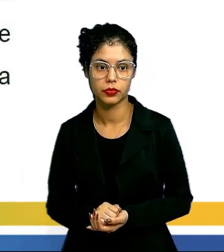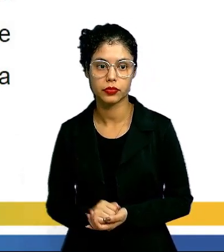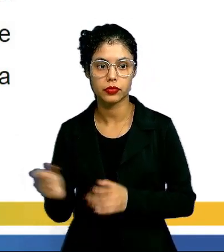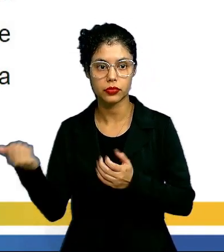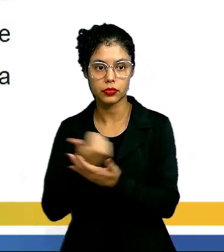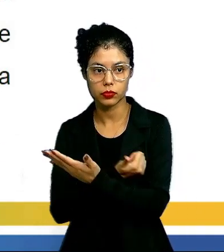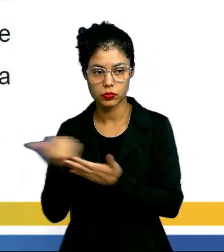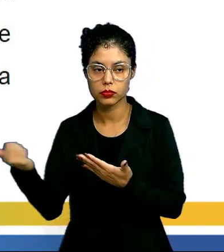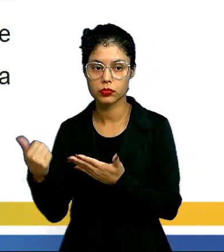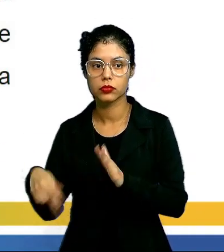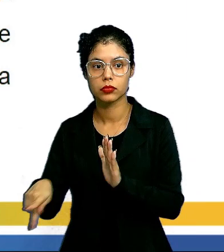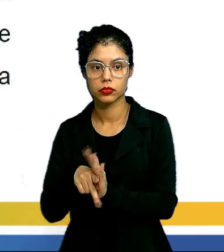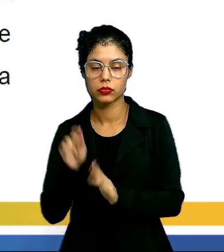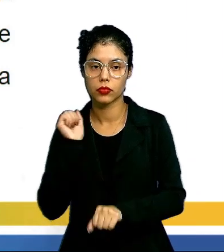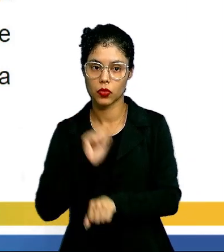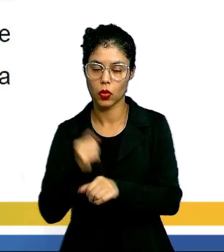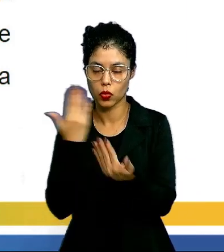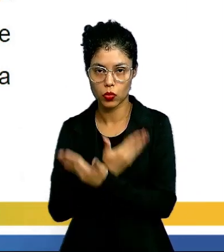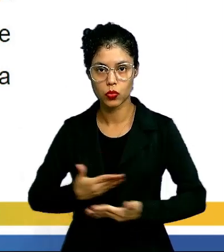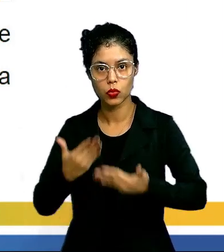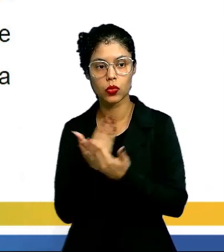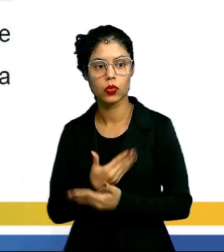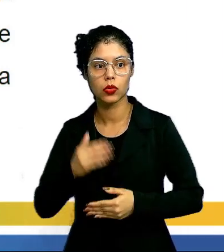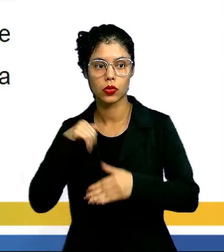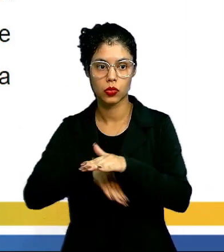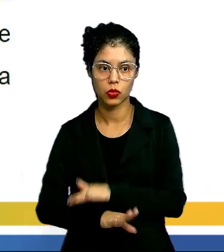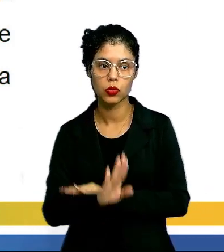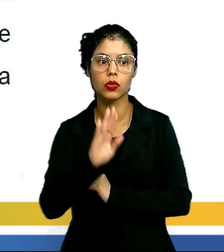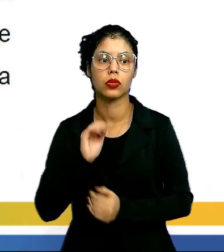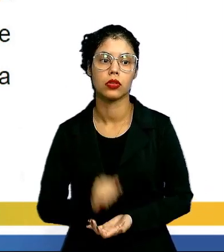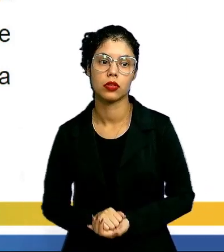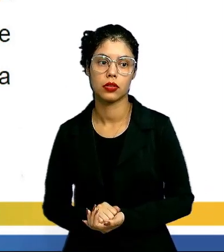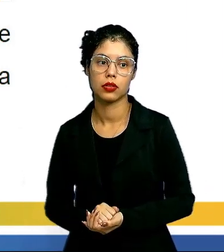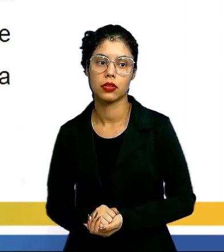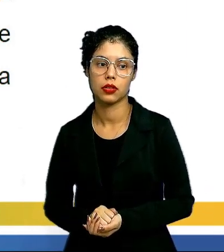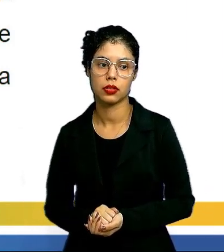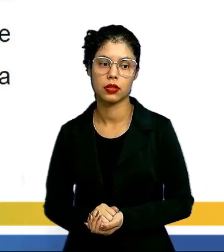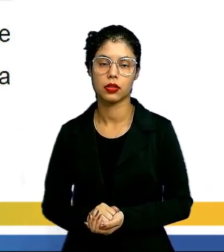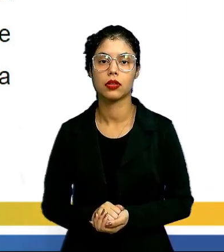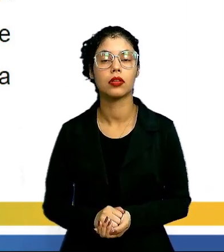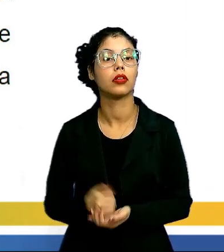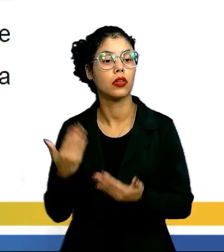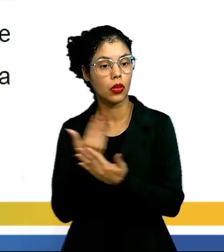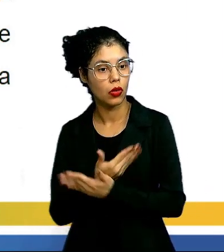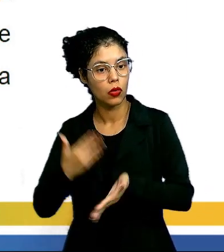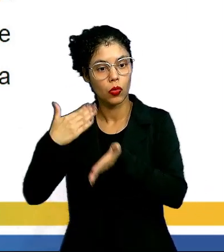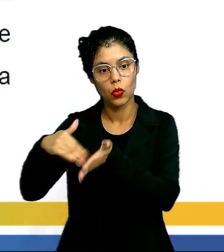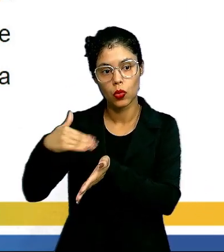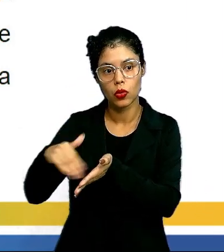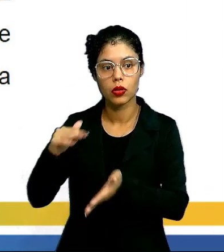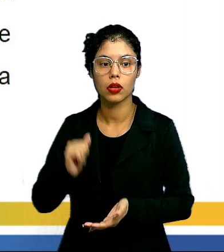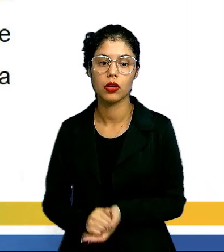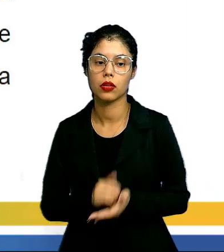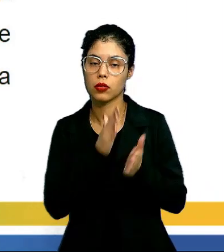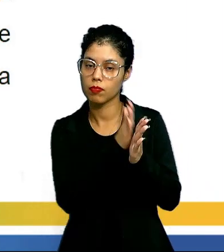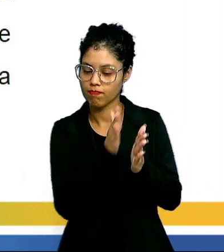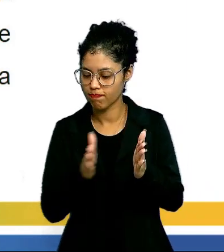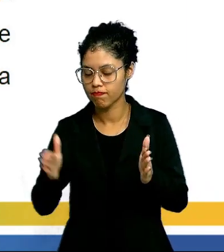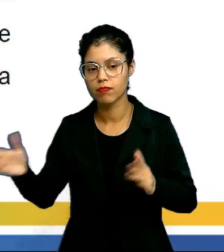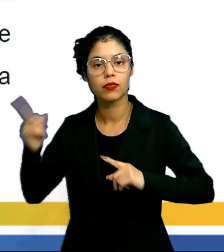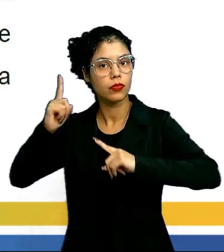ações esperadas do medicamento, cuidados com o armazenamento, cuidados na administração e siga